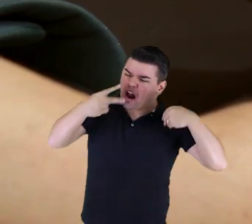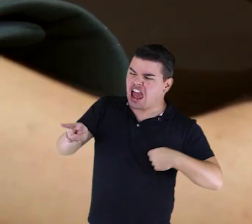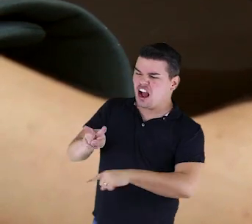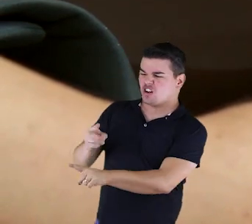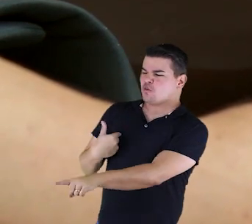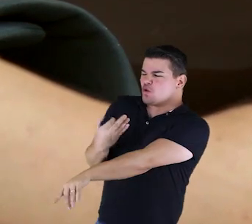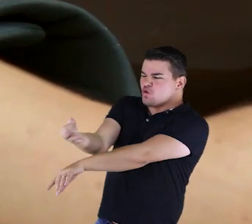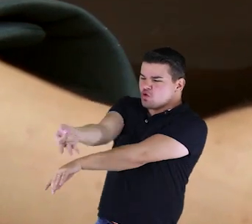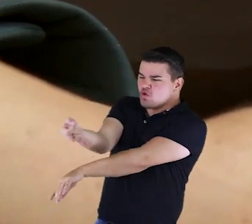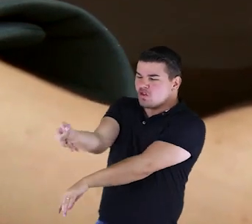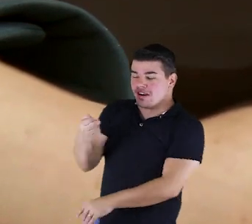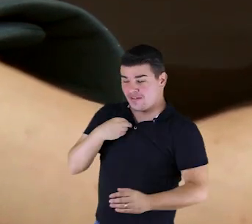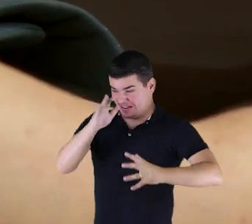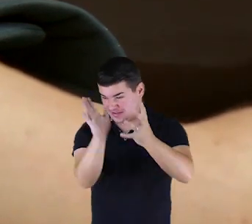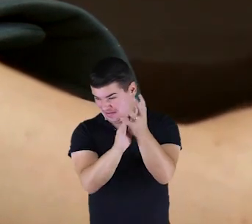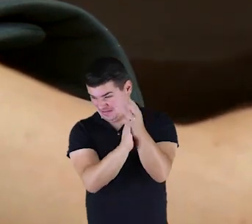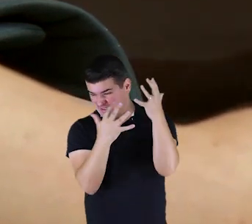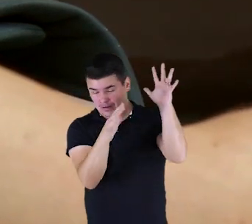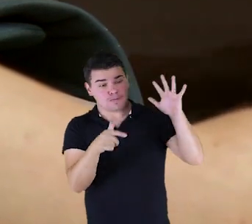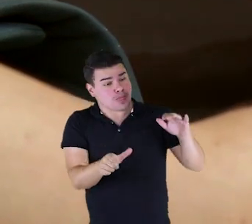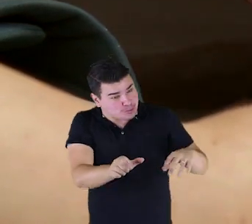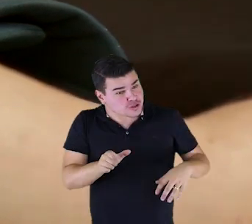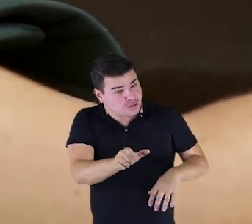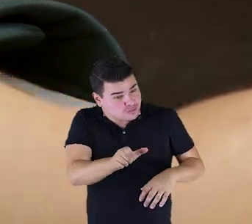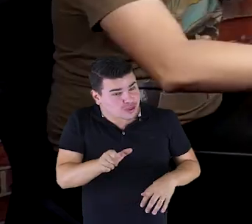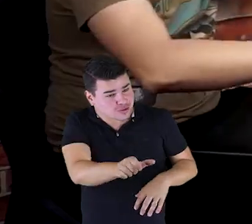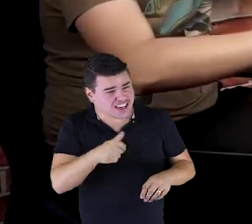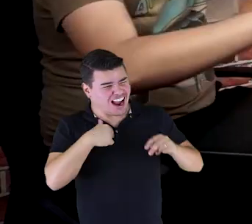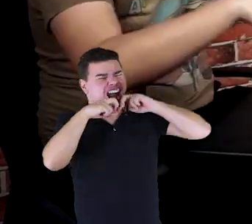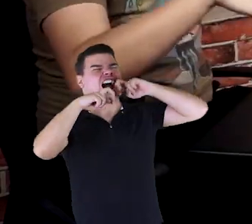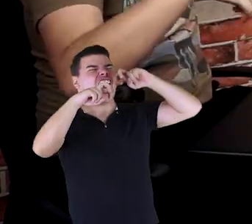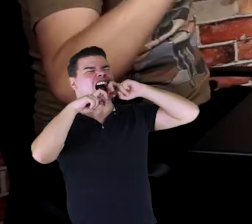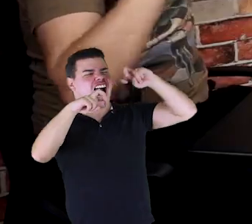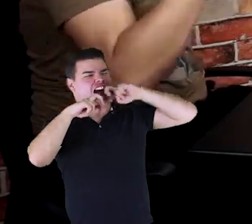Júlio. Vamos já. Puxa, puxa, Cid puxa. Cid puxa outro da base.